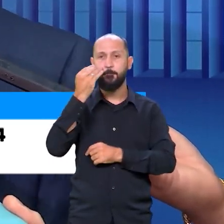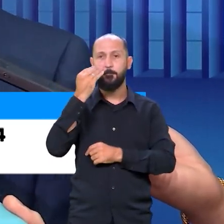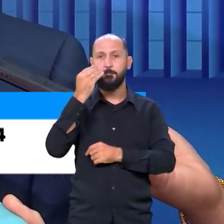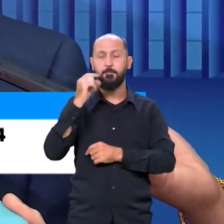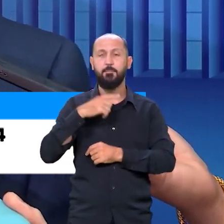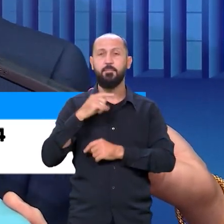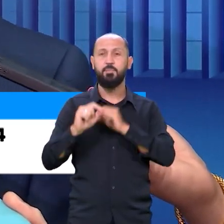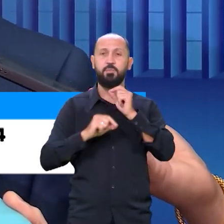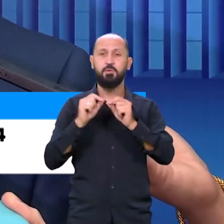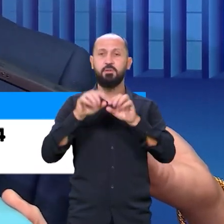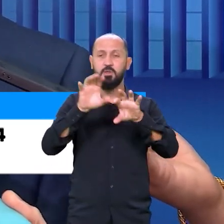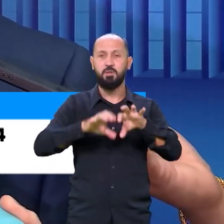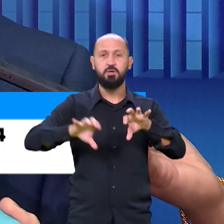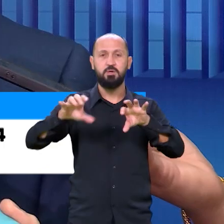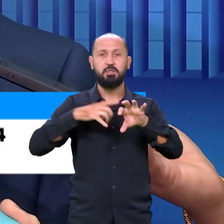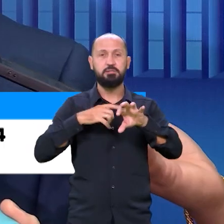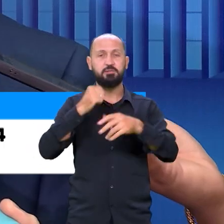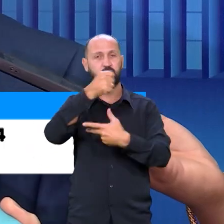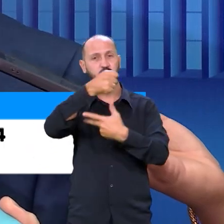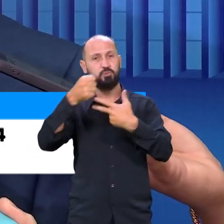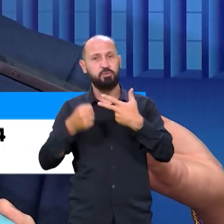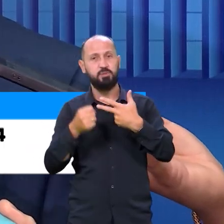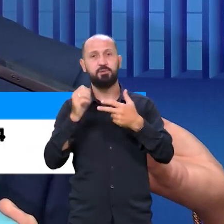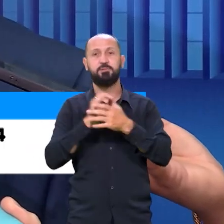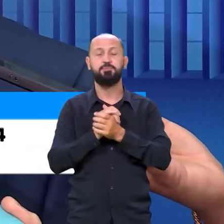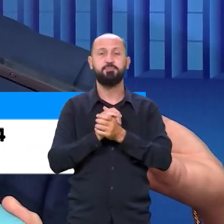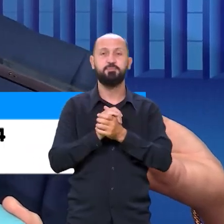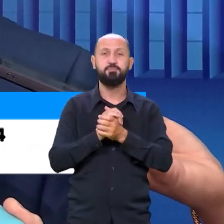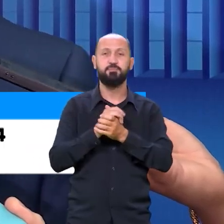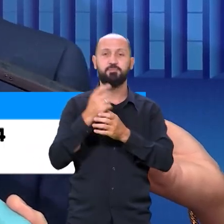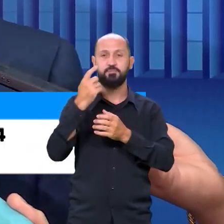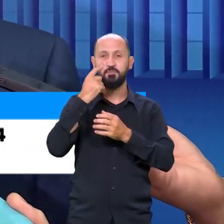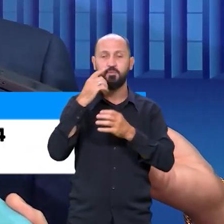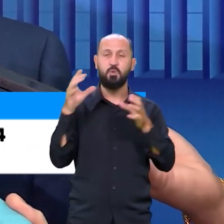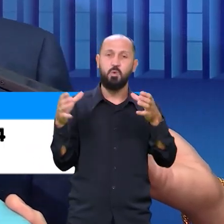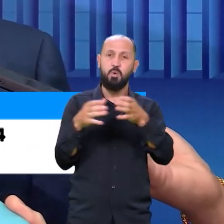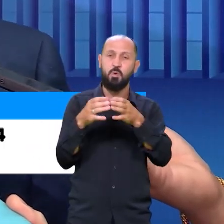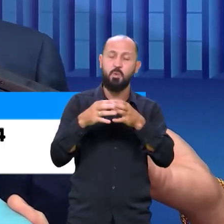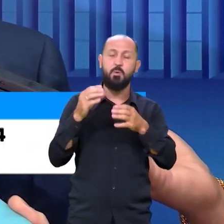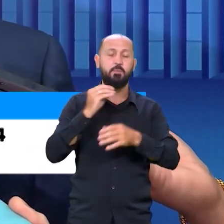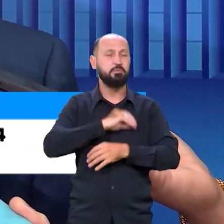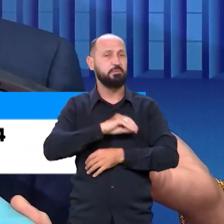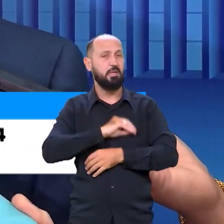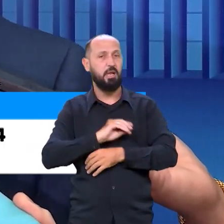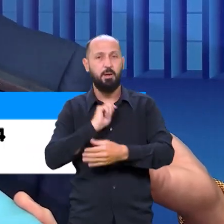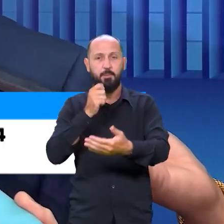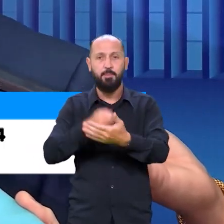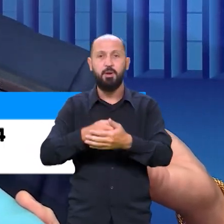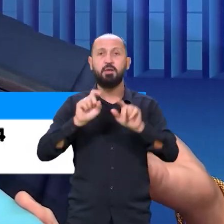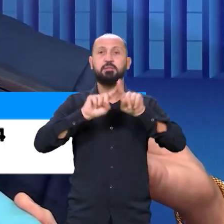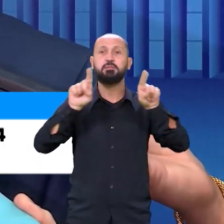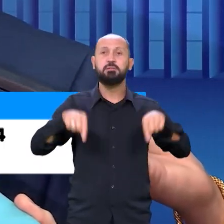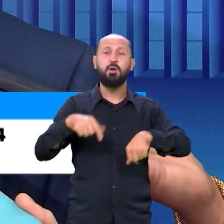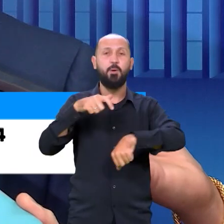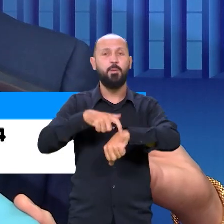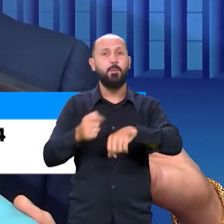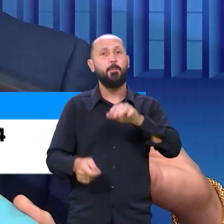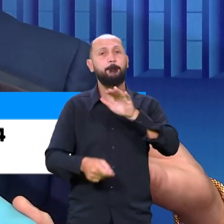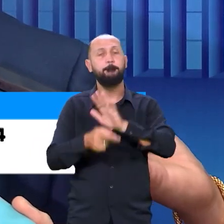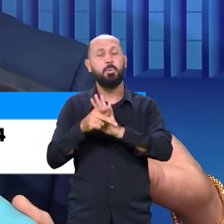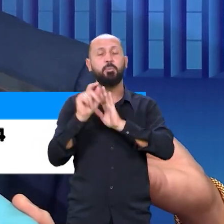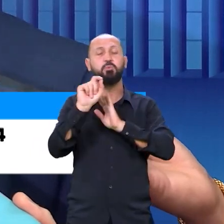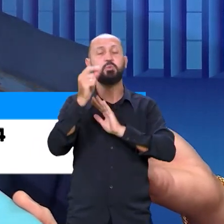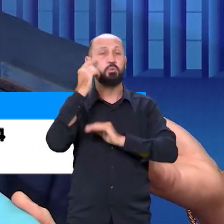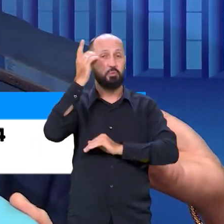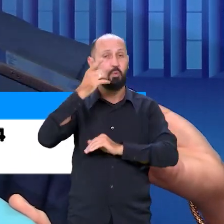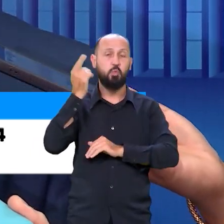25,488 bilhões e tudo isso distribuído entre os poderes, folha de pessoal, investimento. Então,